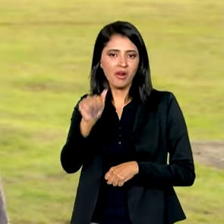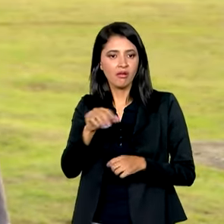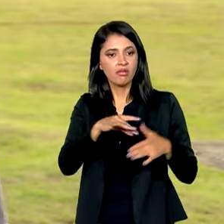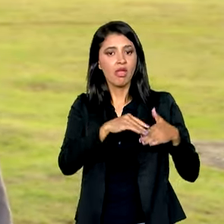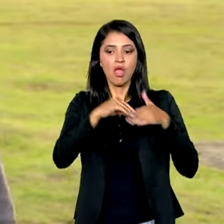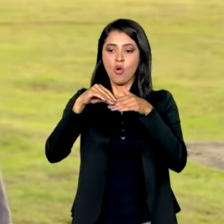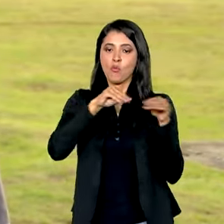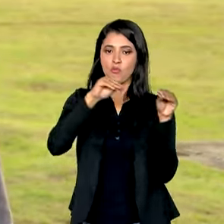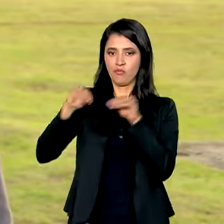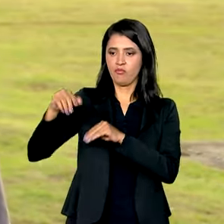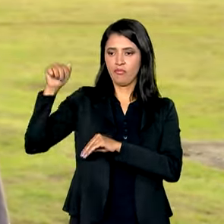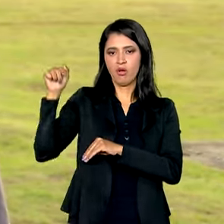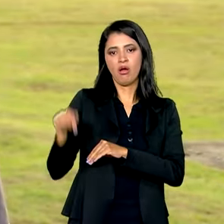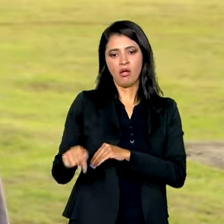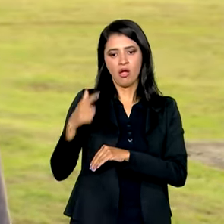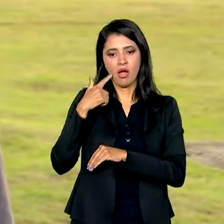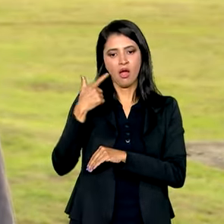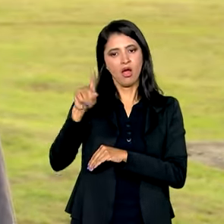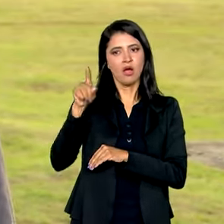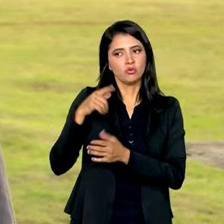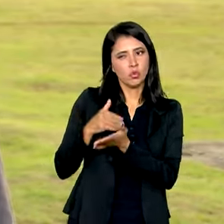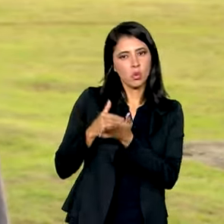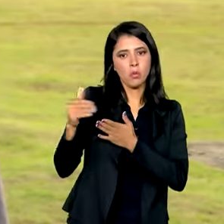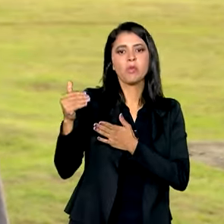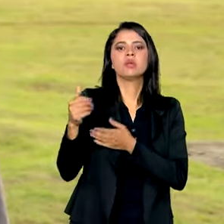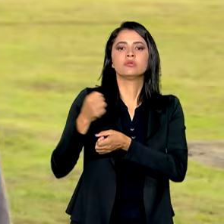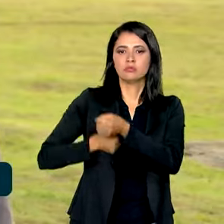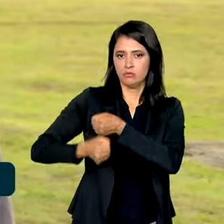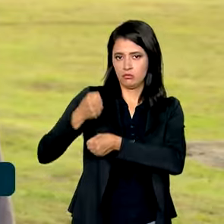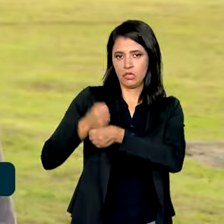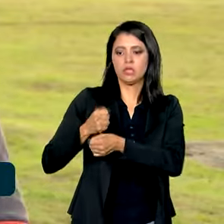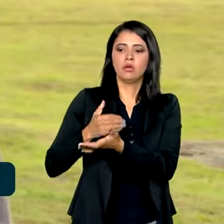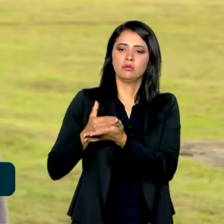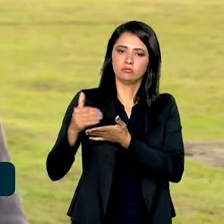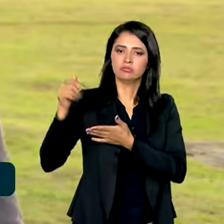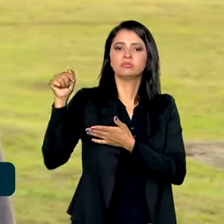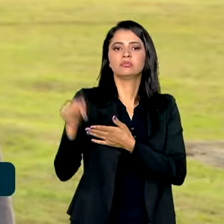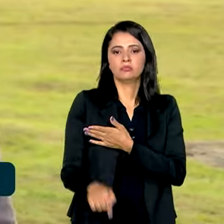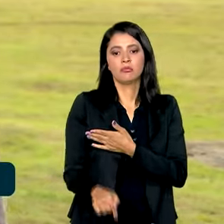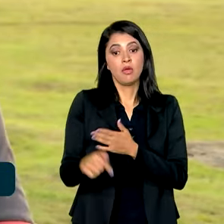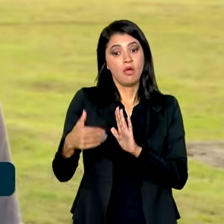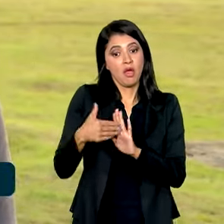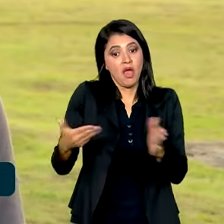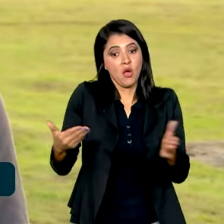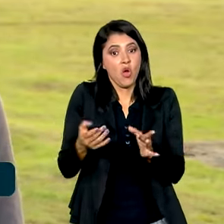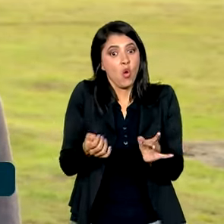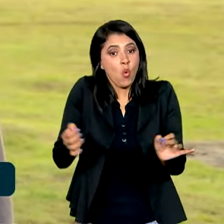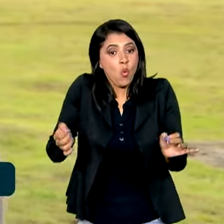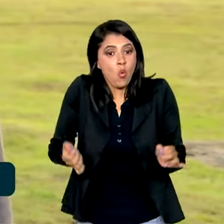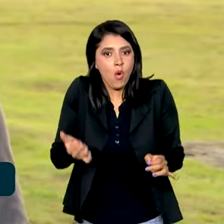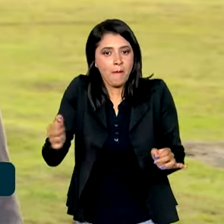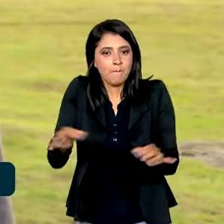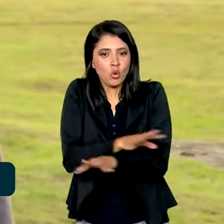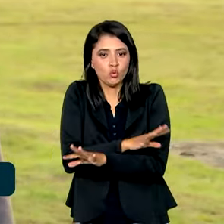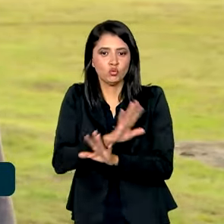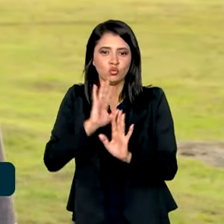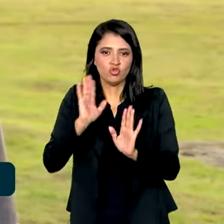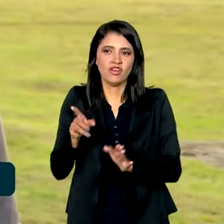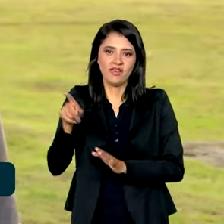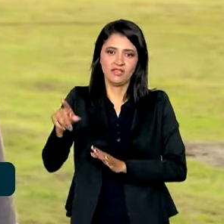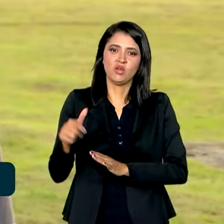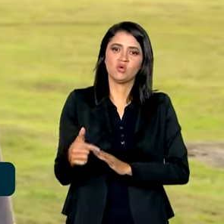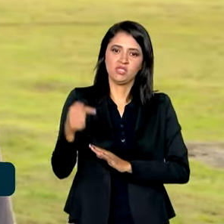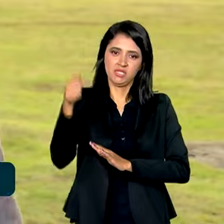para cá, peguei a obra lá, acho que do início do ano passado, e agora, bem dizer que eu estou quase que entregando a obra, né? Esse galpão aqui é o Bloco